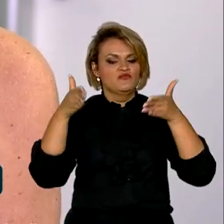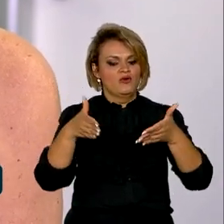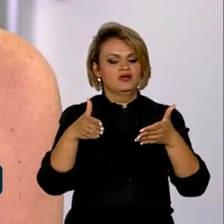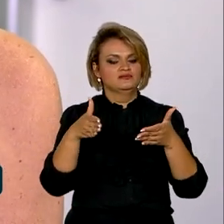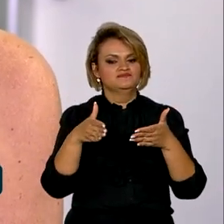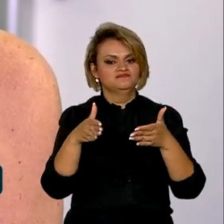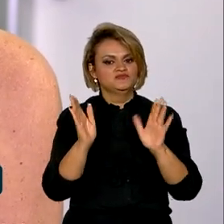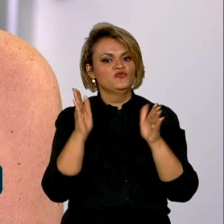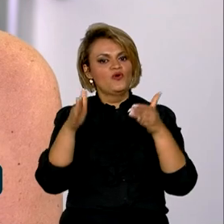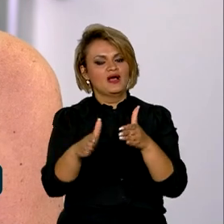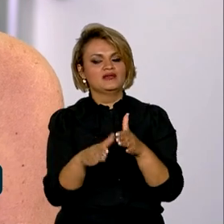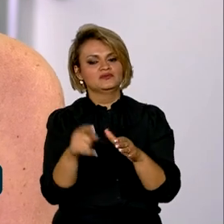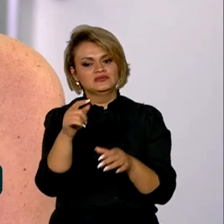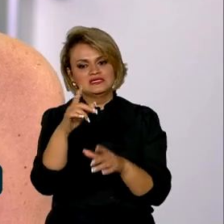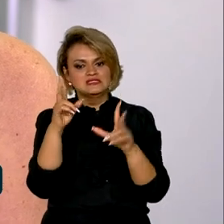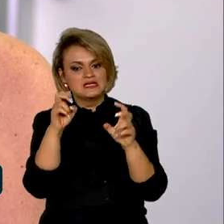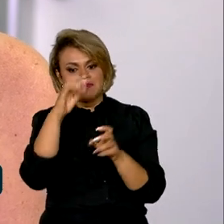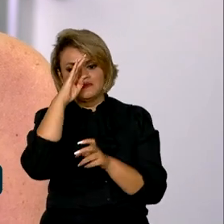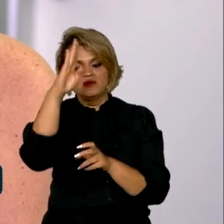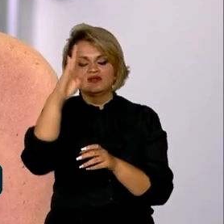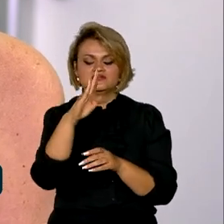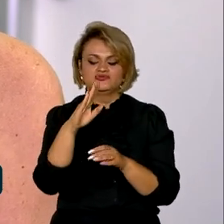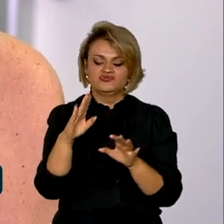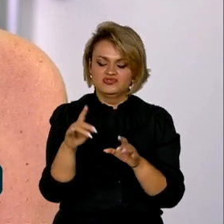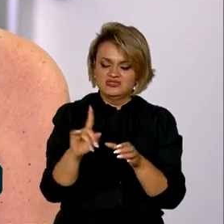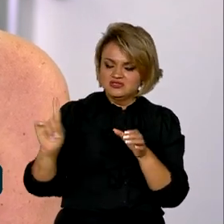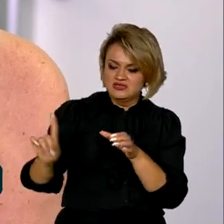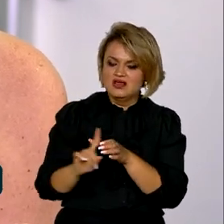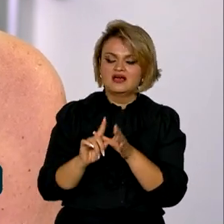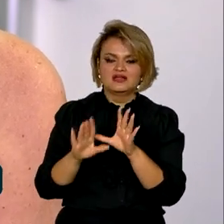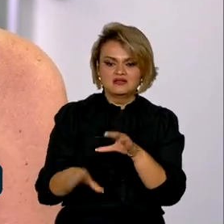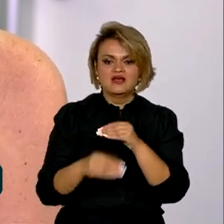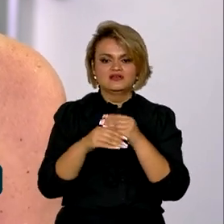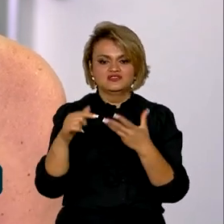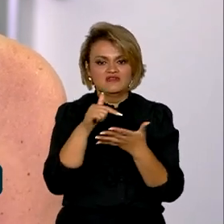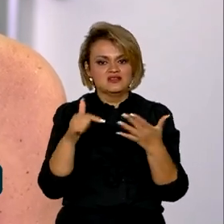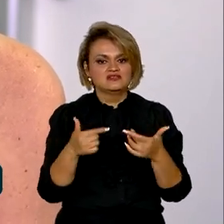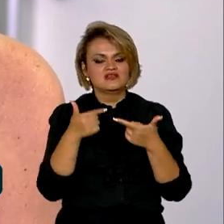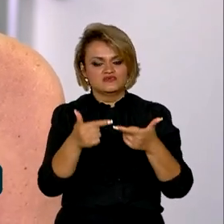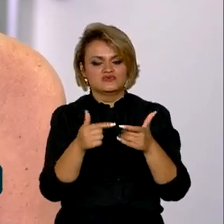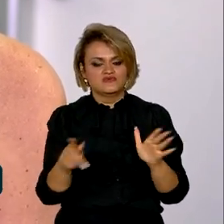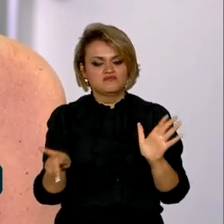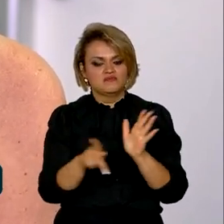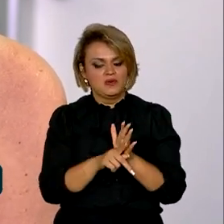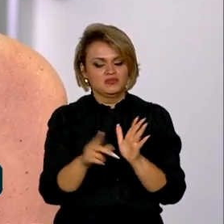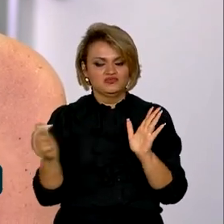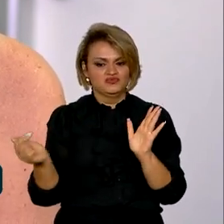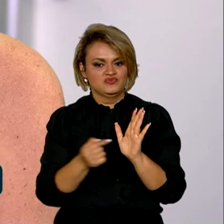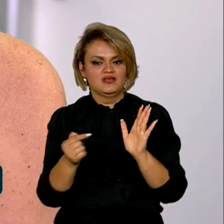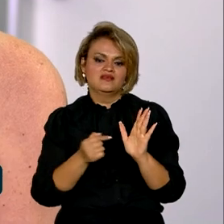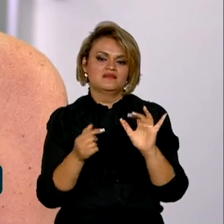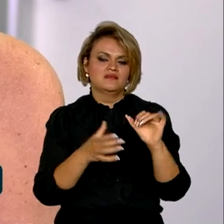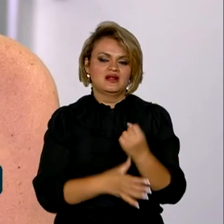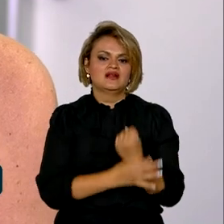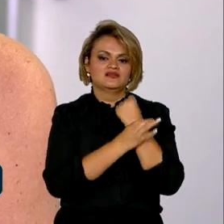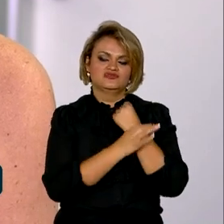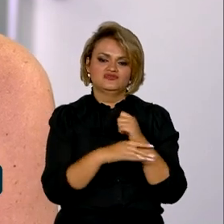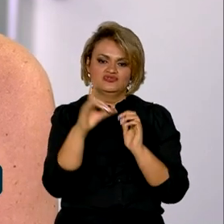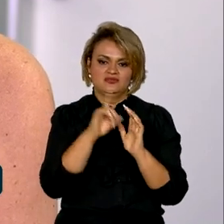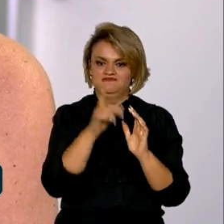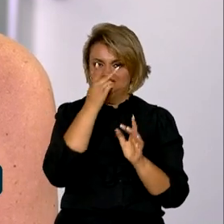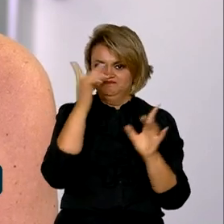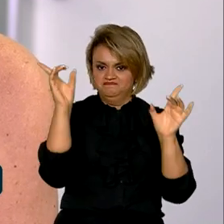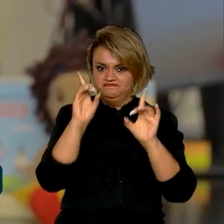vocalizado essa prioridade da implementação de ações específicas para garantir os direitos das pessoas